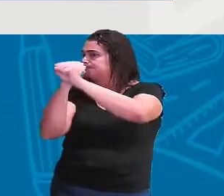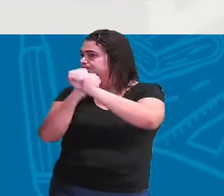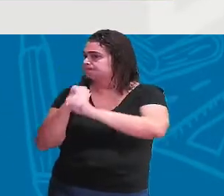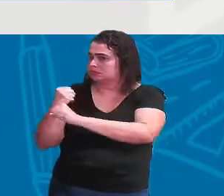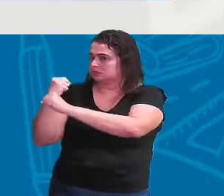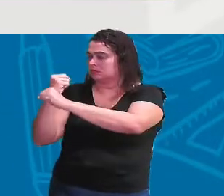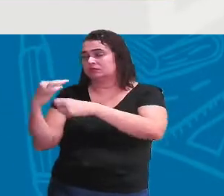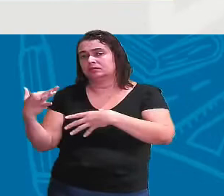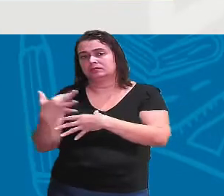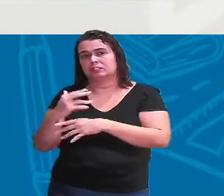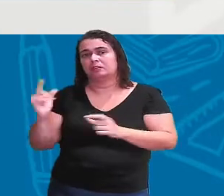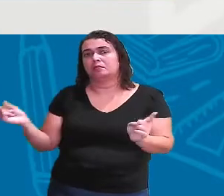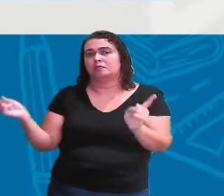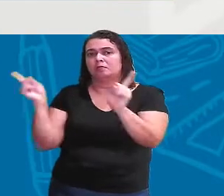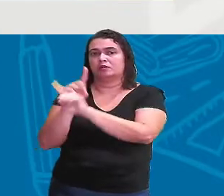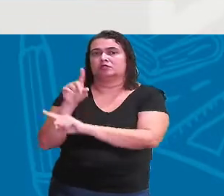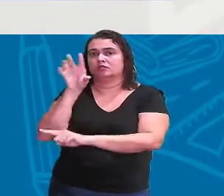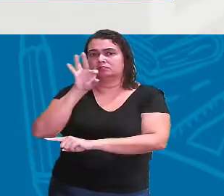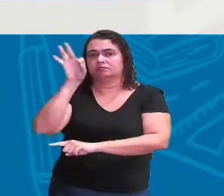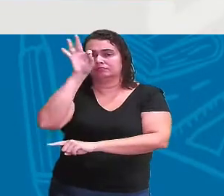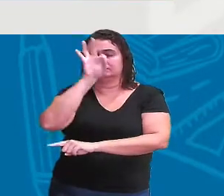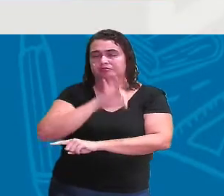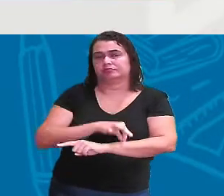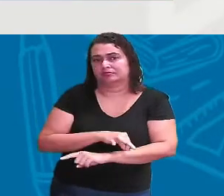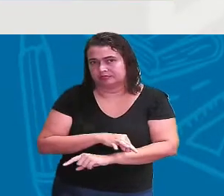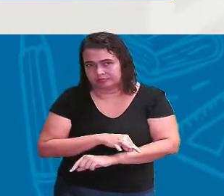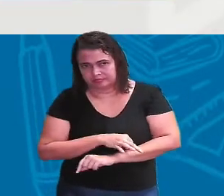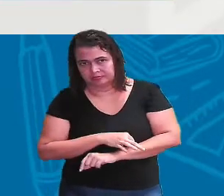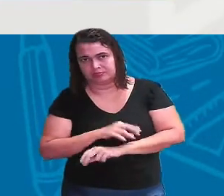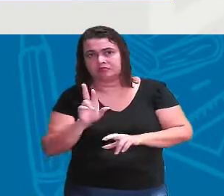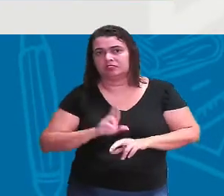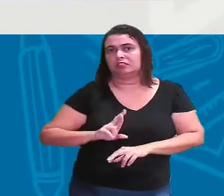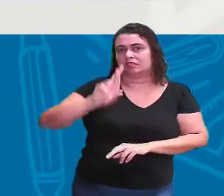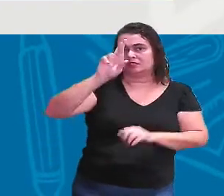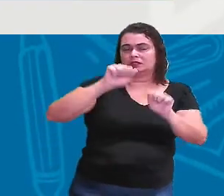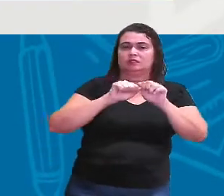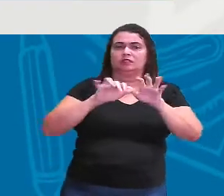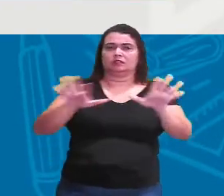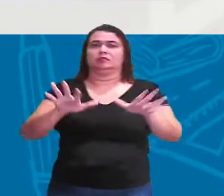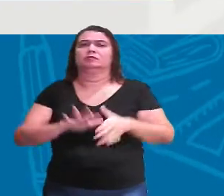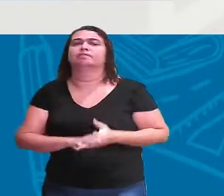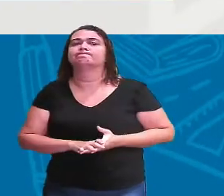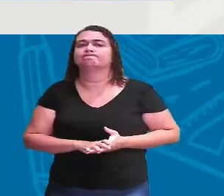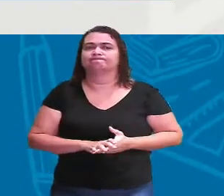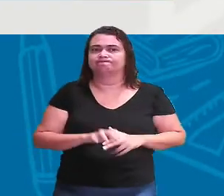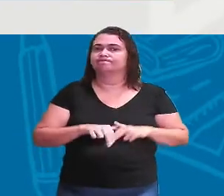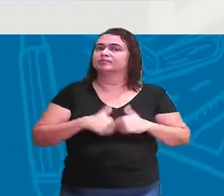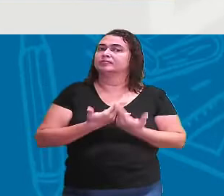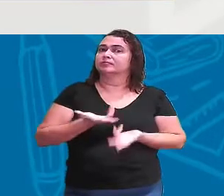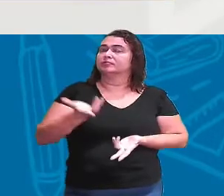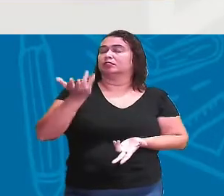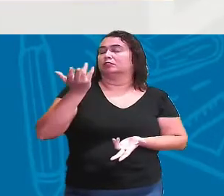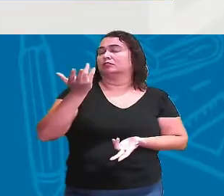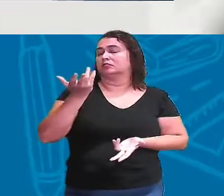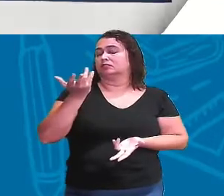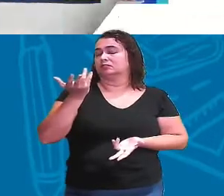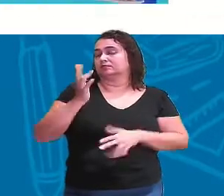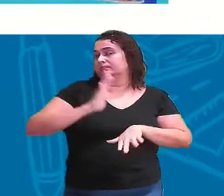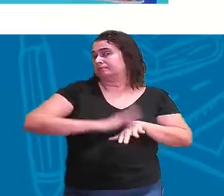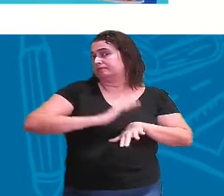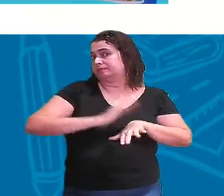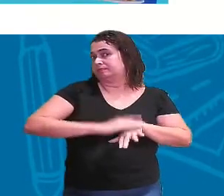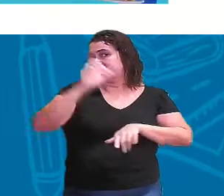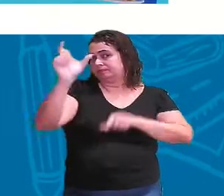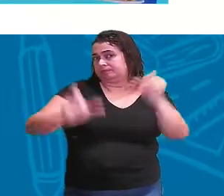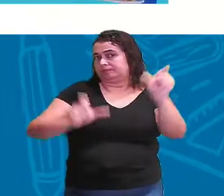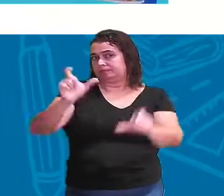invasão antrópica é um dos fatores que corroboram para que tudo isso esteja acontecendo. Então, fica essa informação que é importante. E